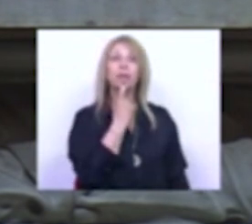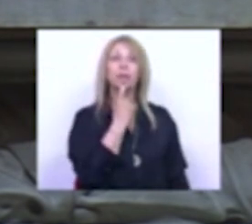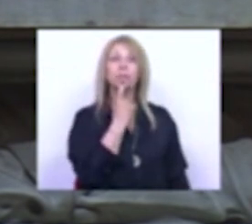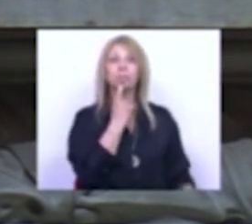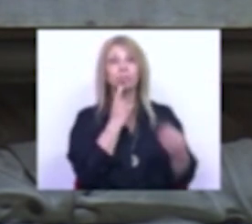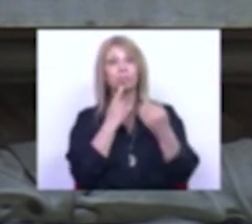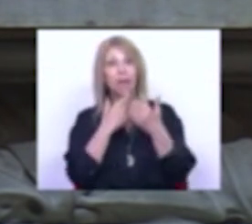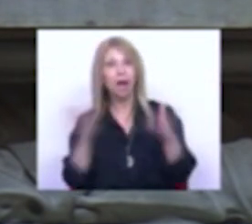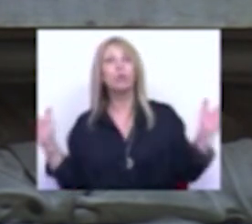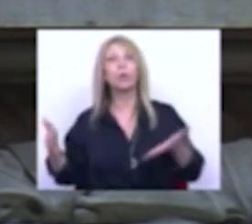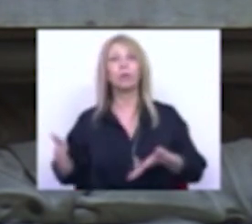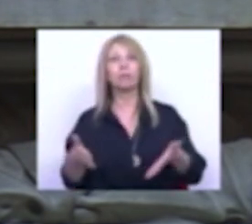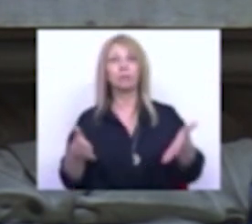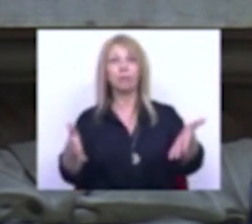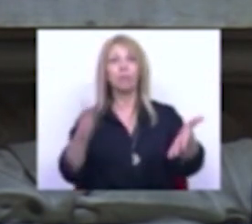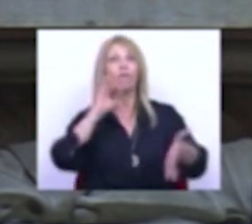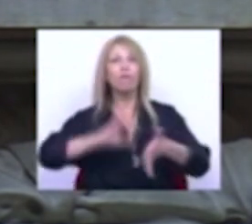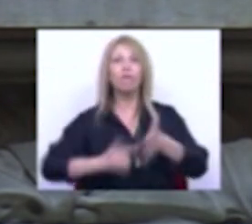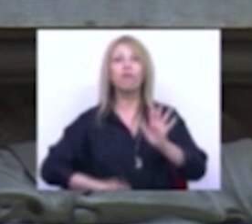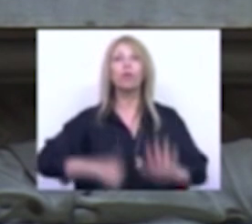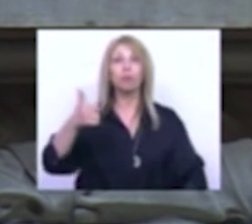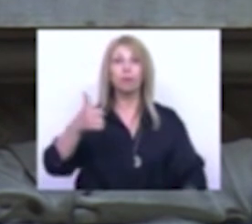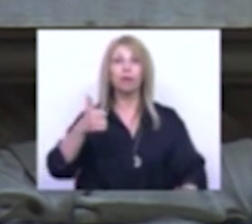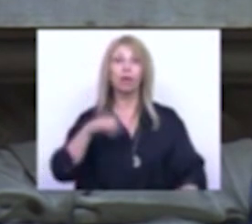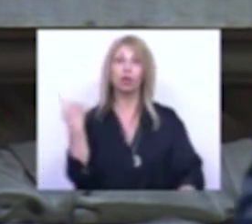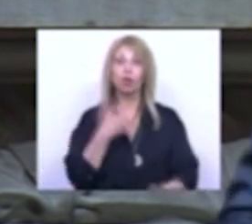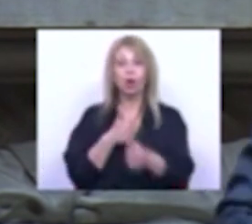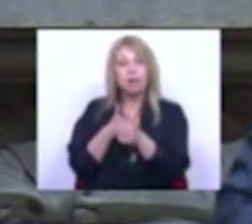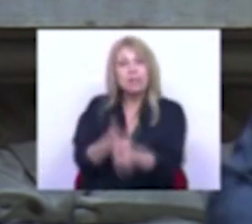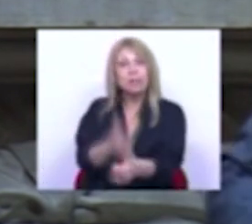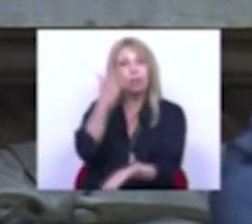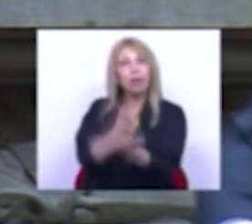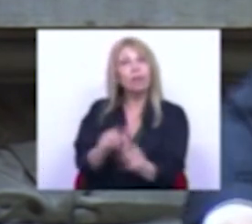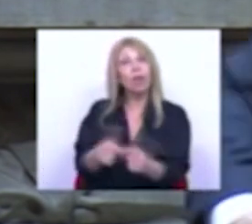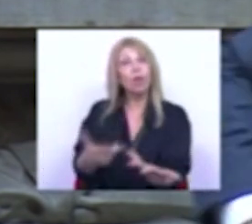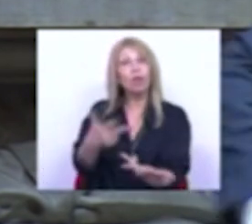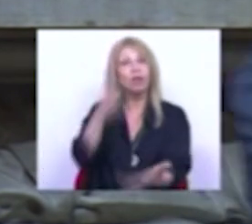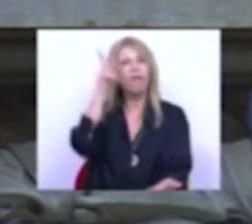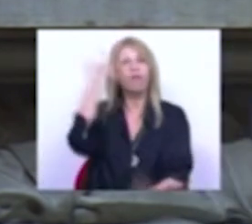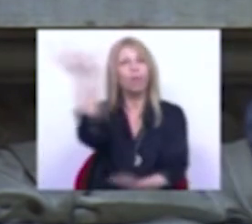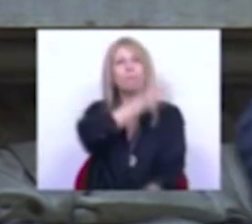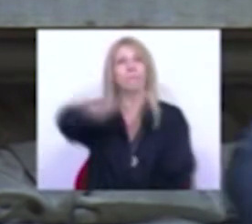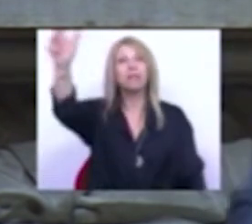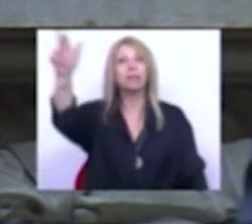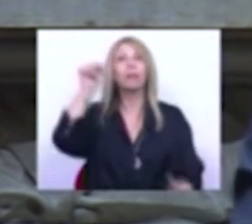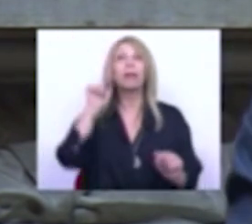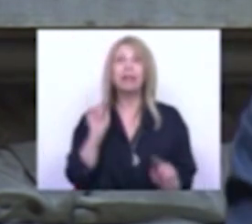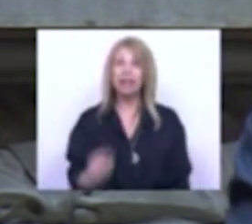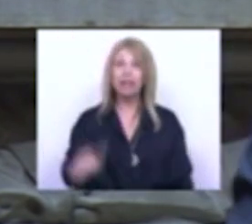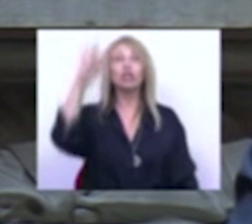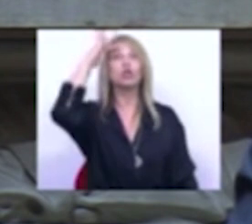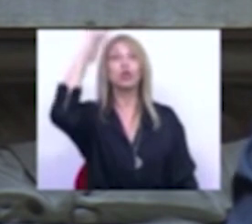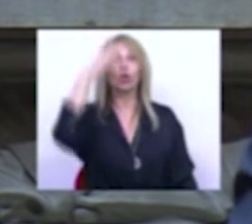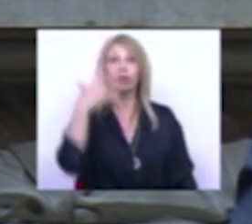pistas fundamentais que prosseguimos até hoje, vivam sempre. Para que esse sonho do 25 de Abril